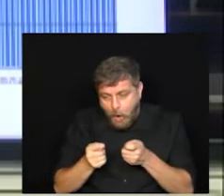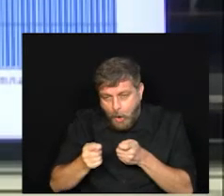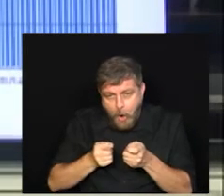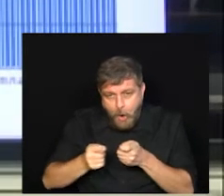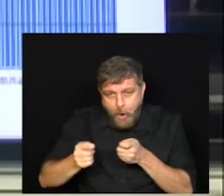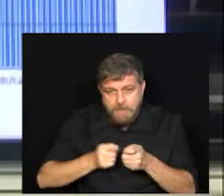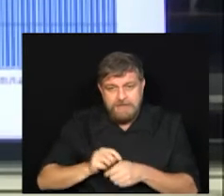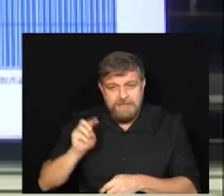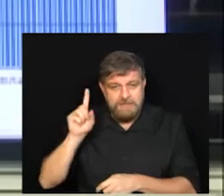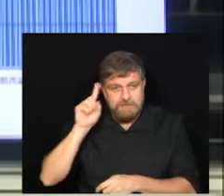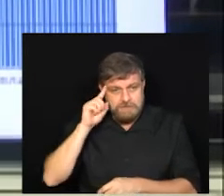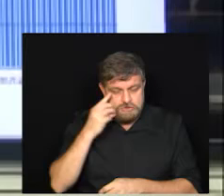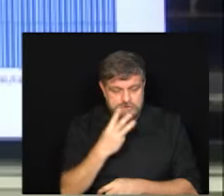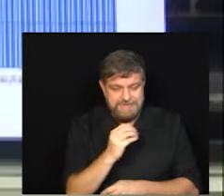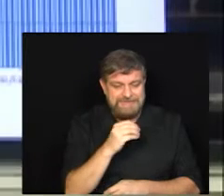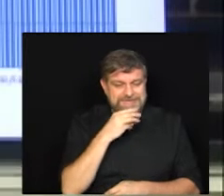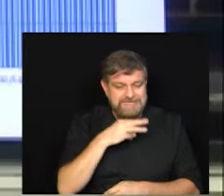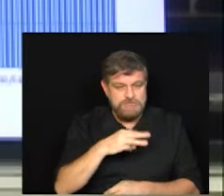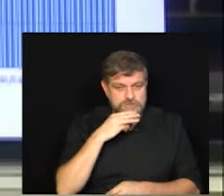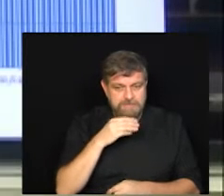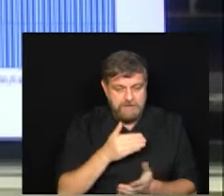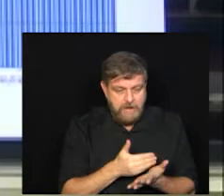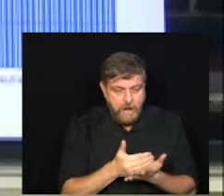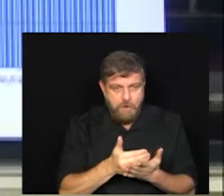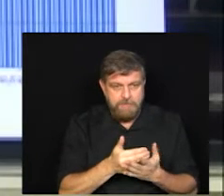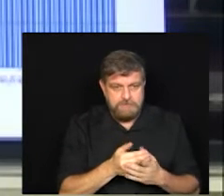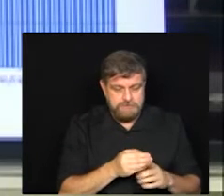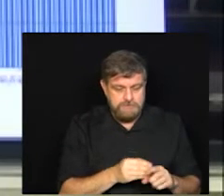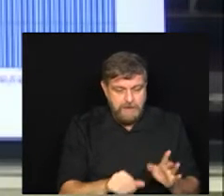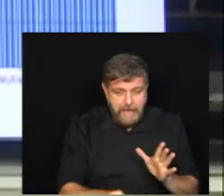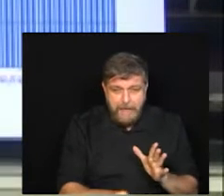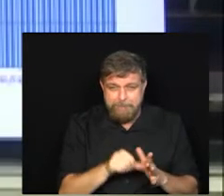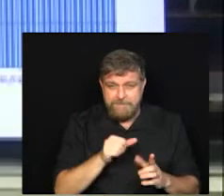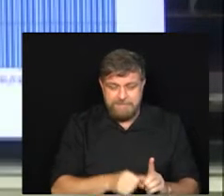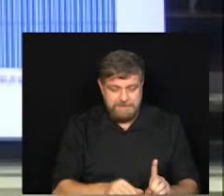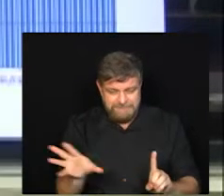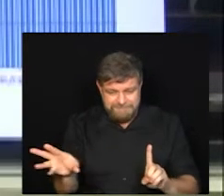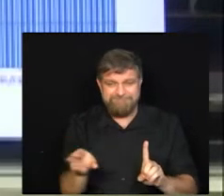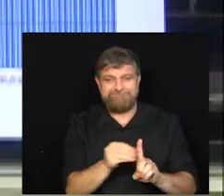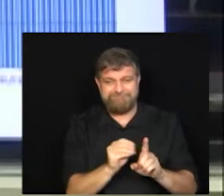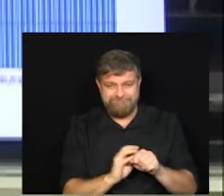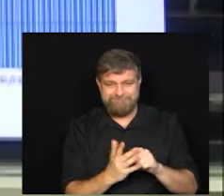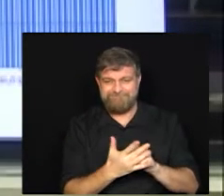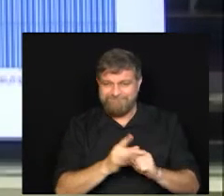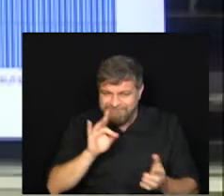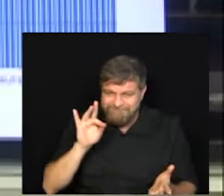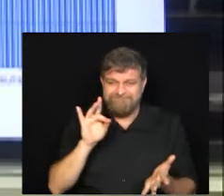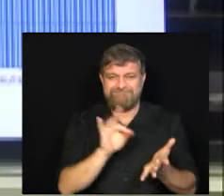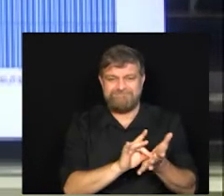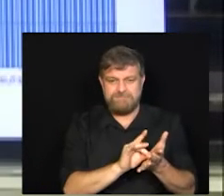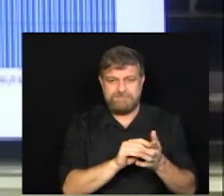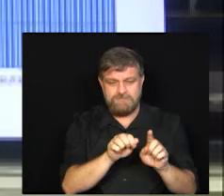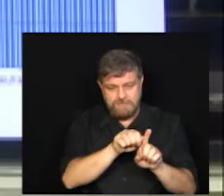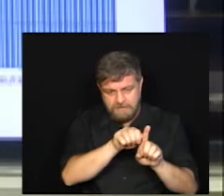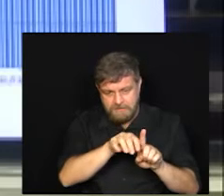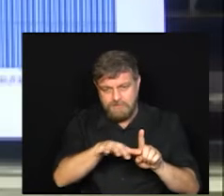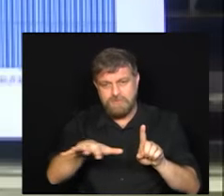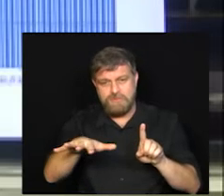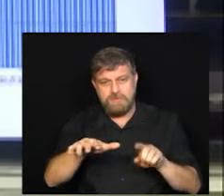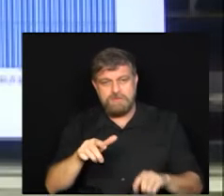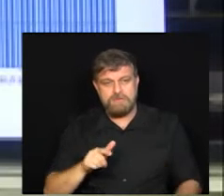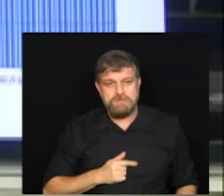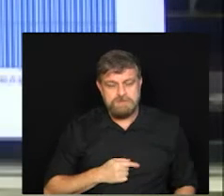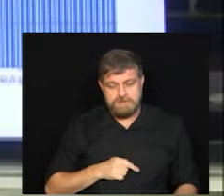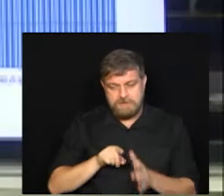dia 30 de março de 2020, que foi o primeiro caso de Covid com transmissão aqui em Campinas, a